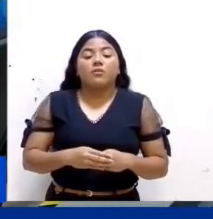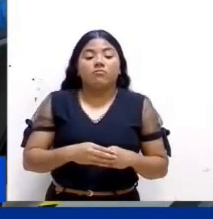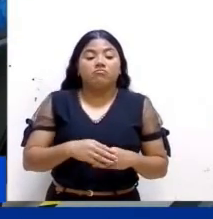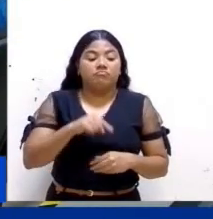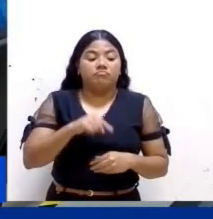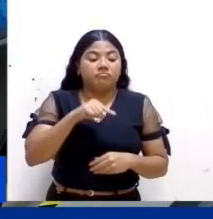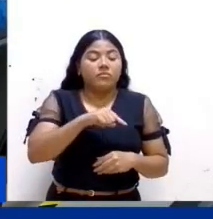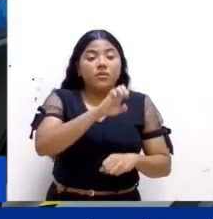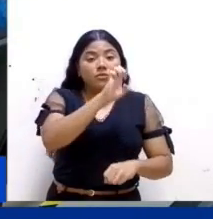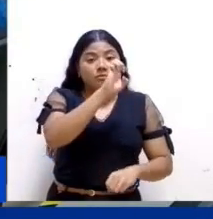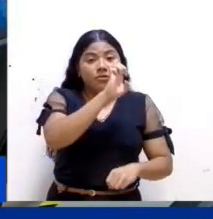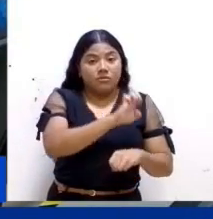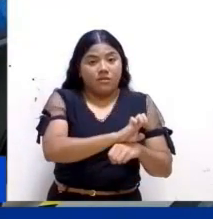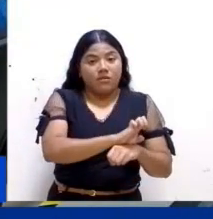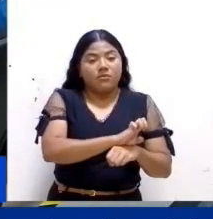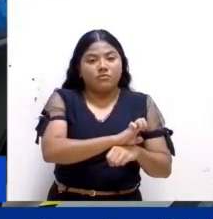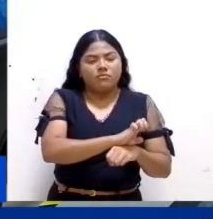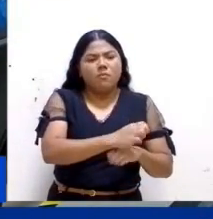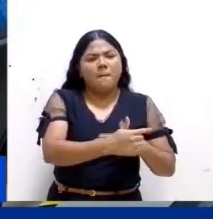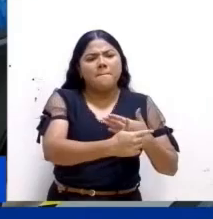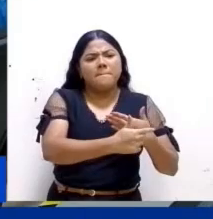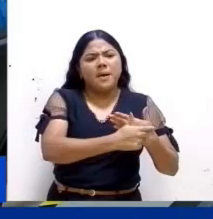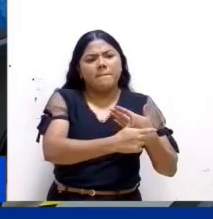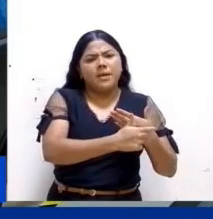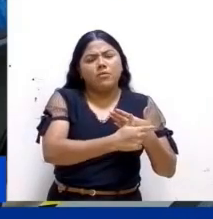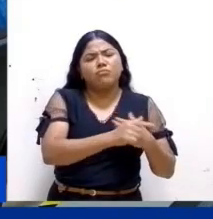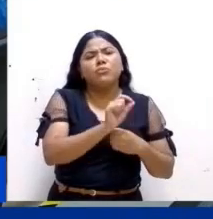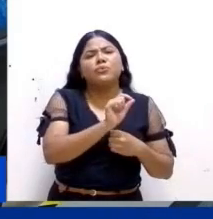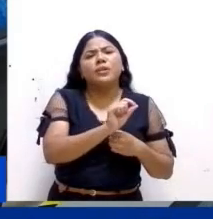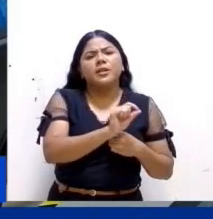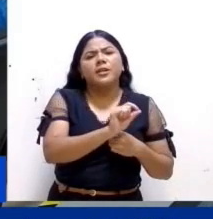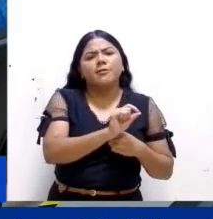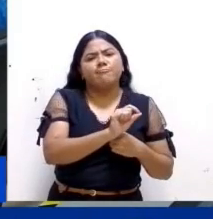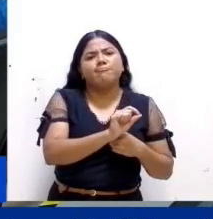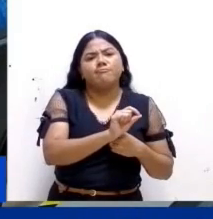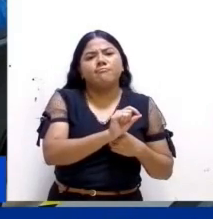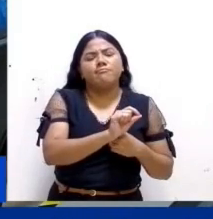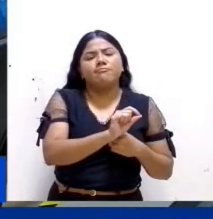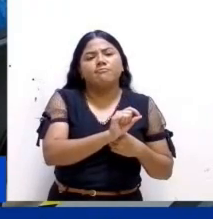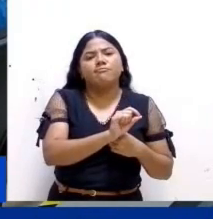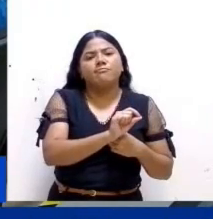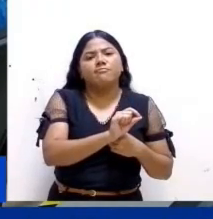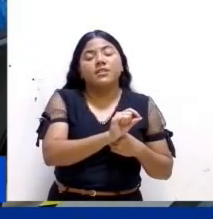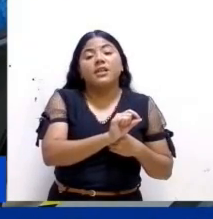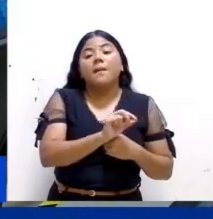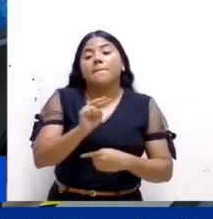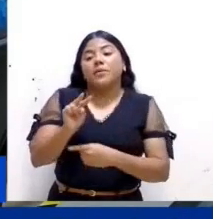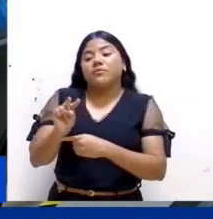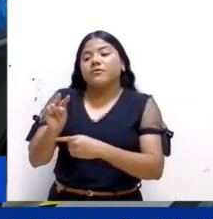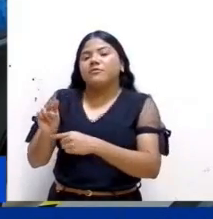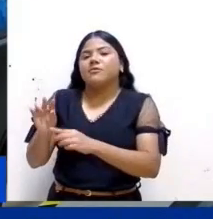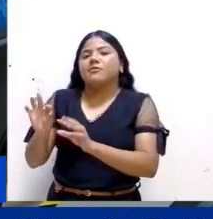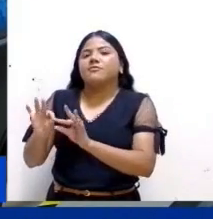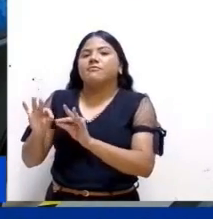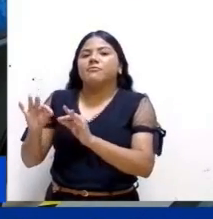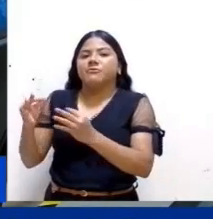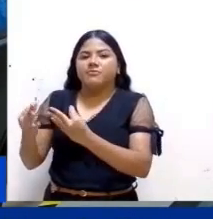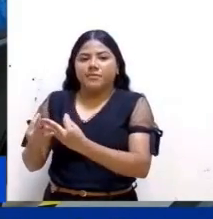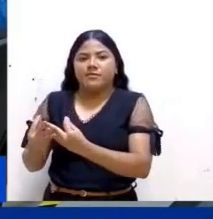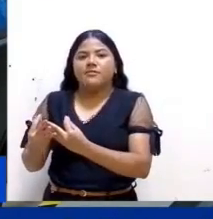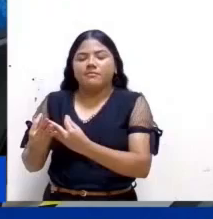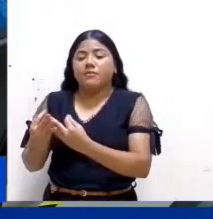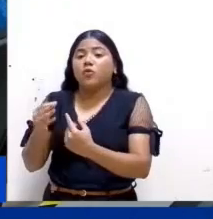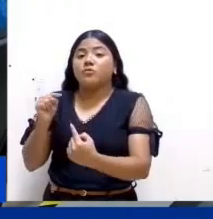Estado, ele tem esse papel, essa função protetiva, essa